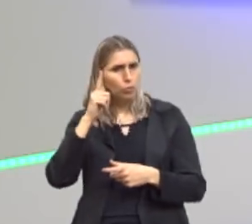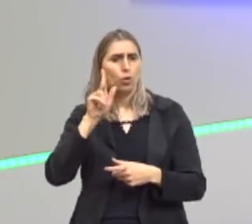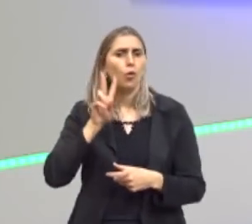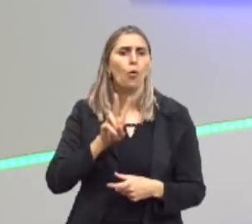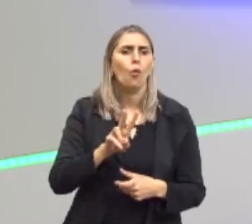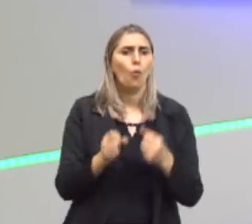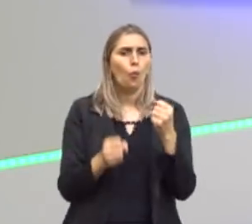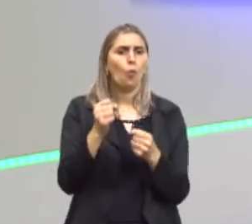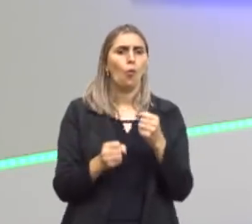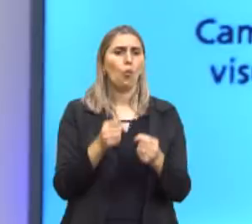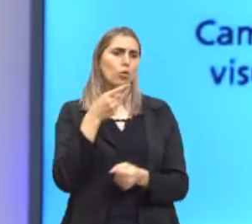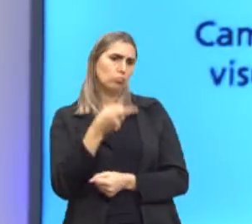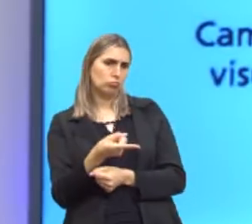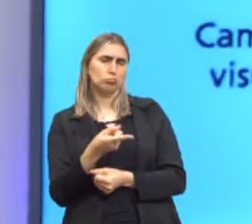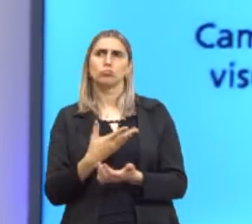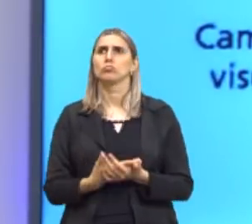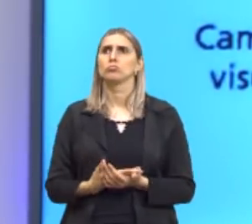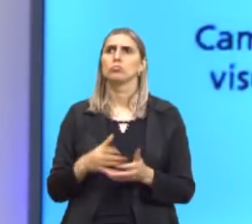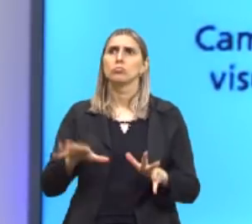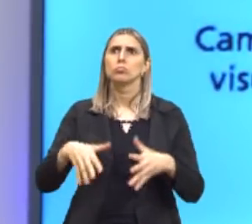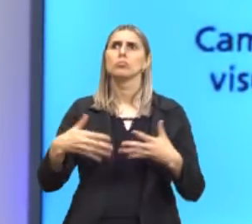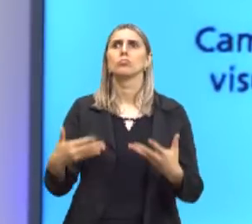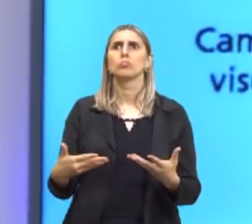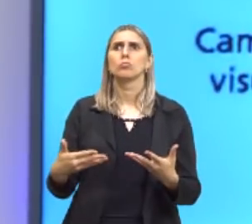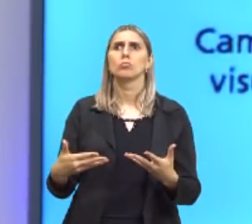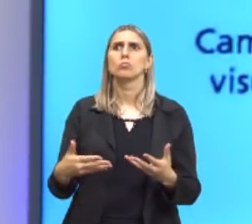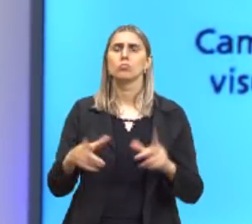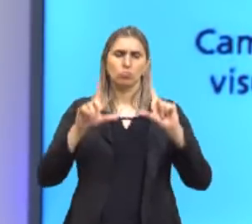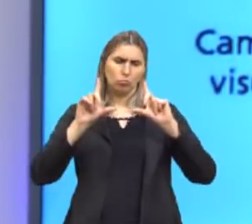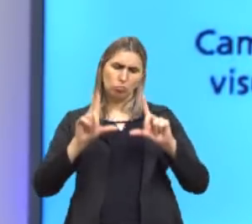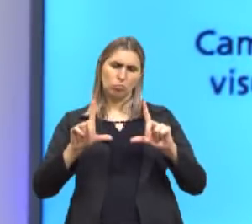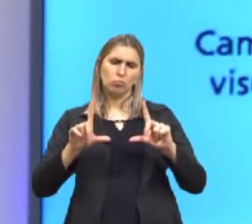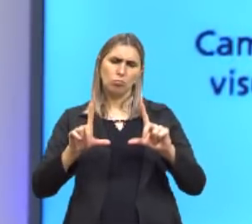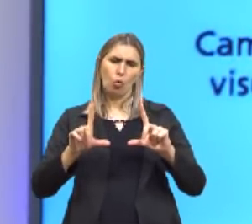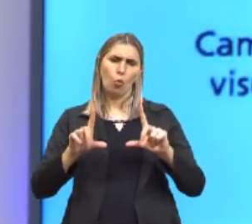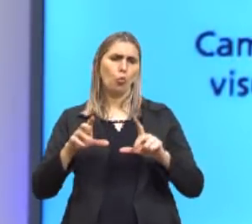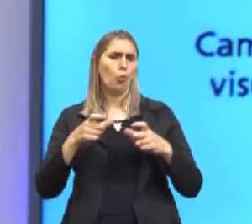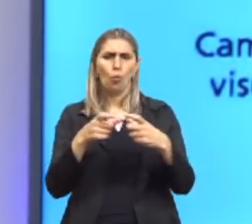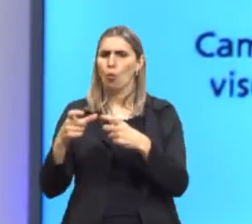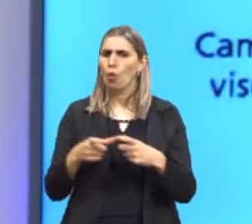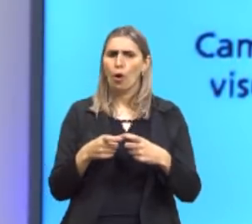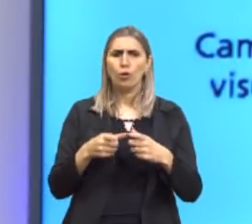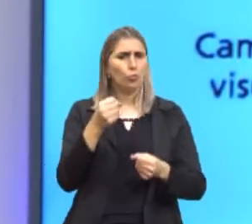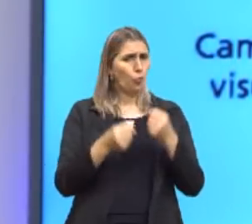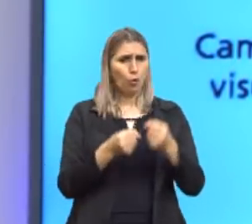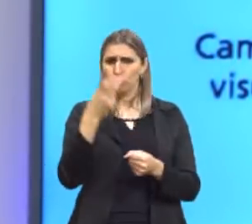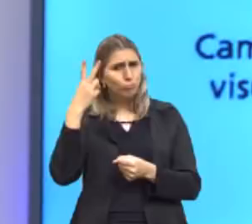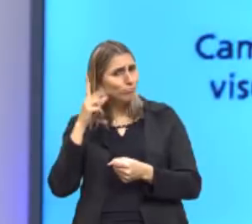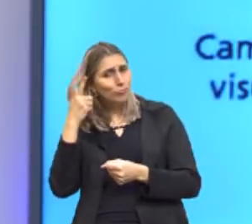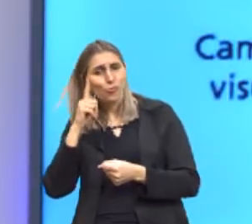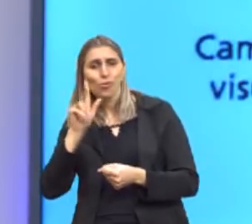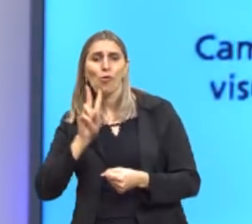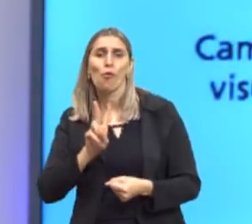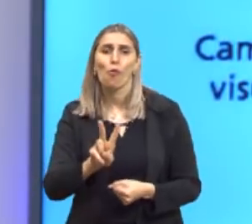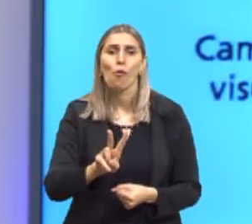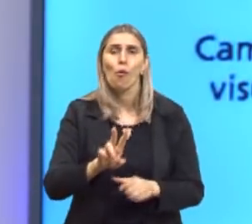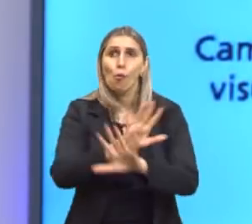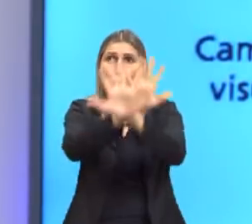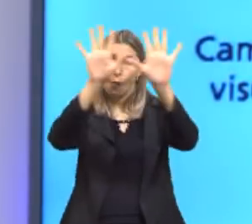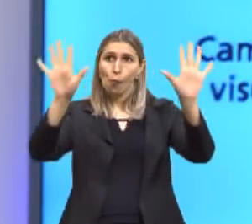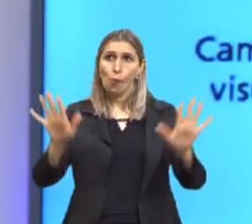aqui no quadro? Quais são os, na tela aqui, quais são os pontos cegos desse motorista? O campo de